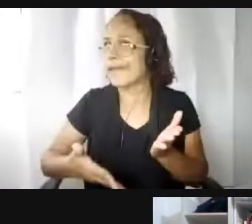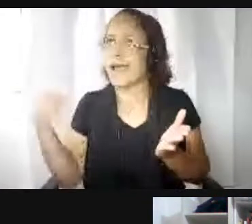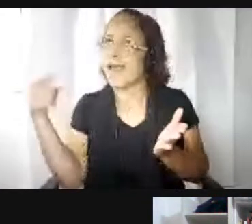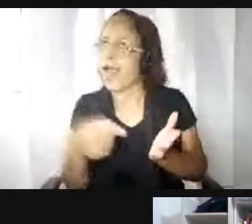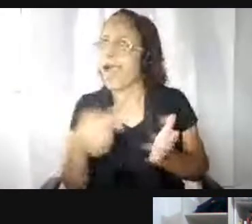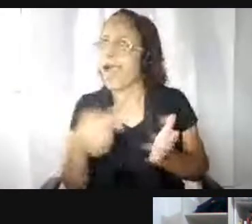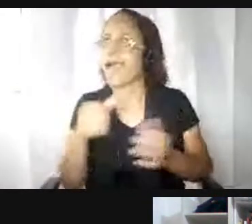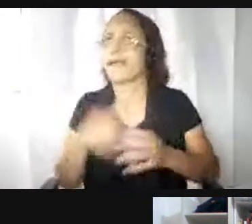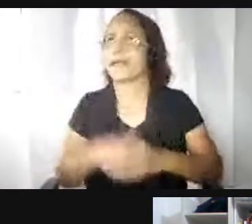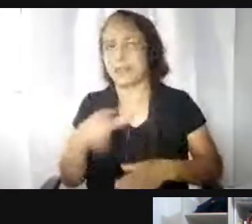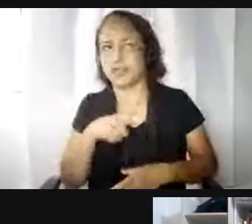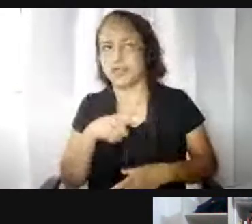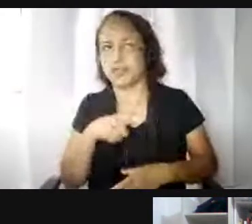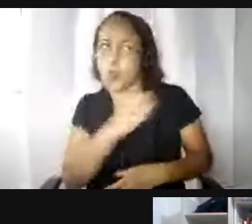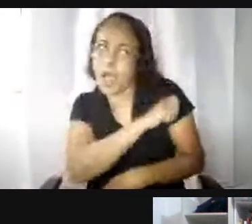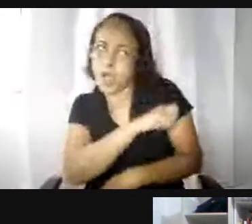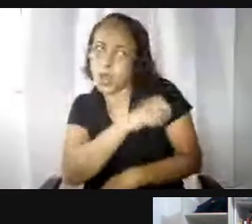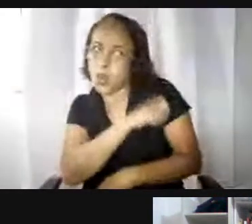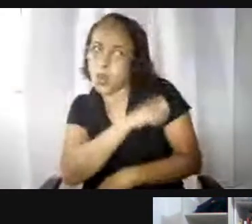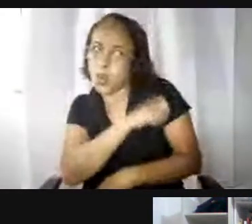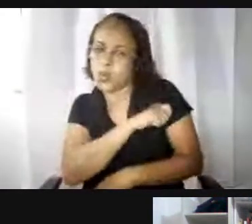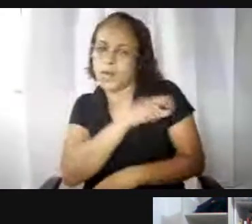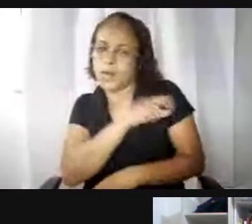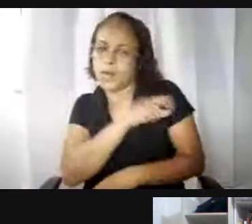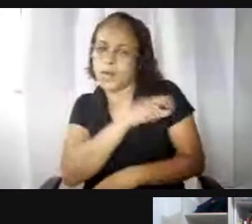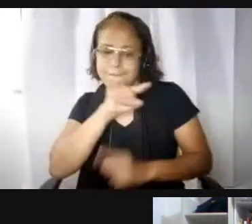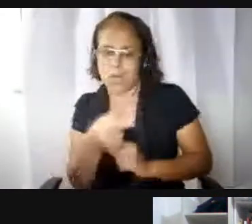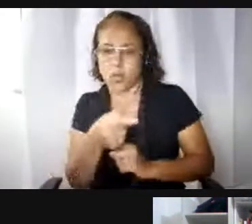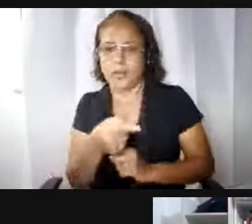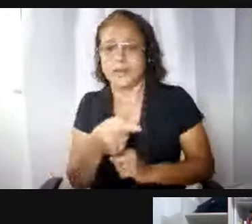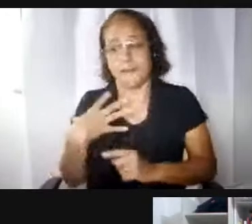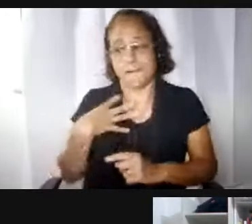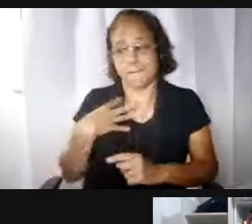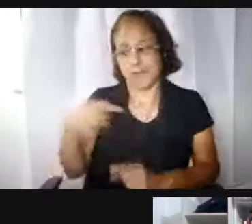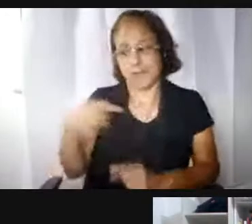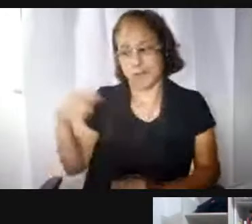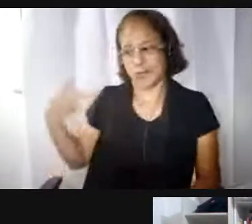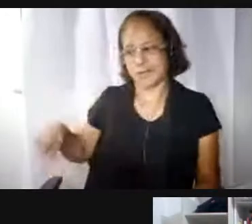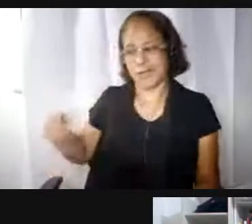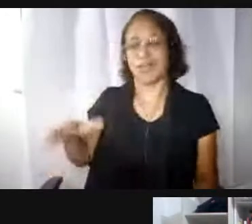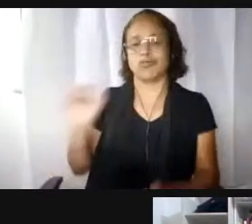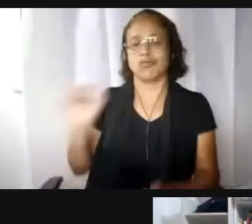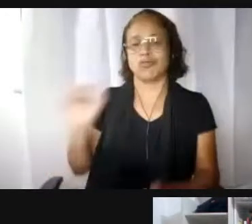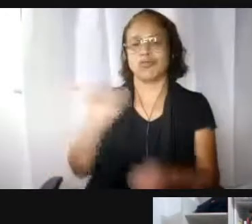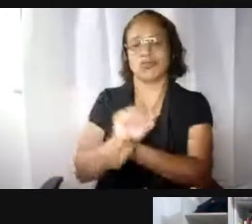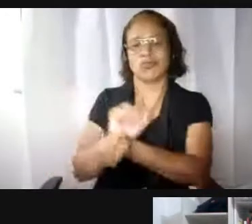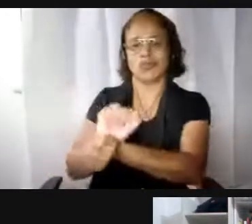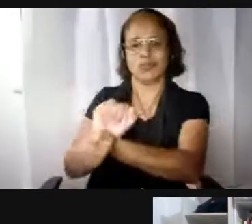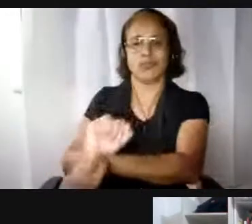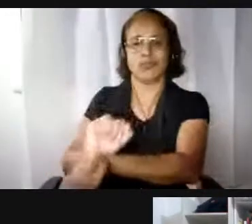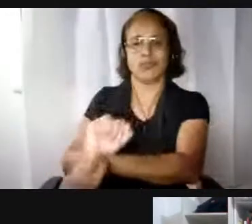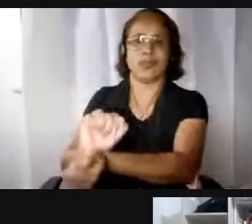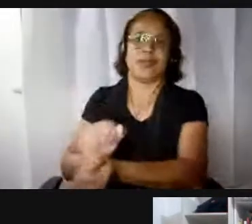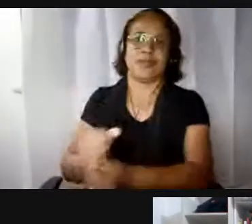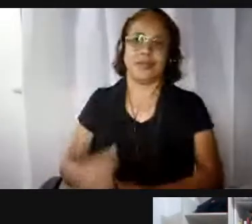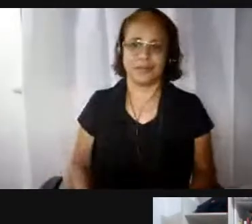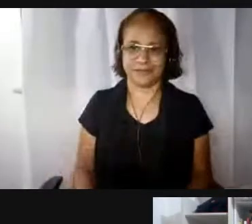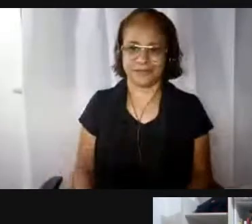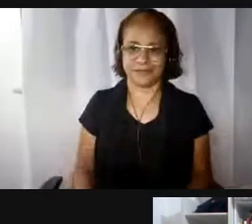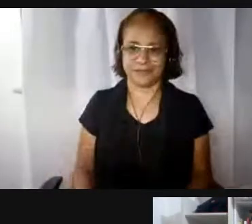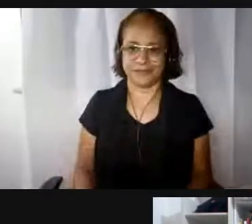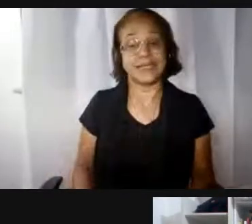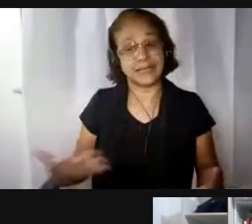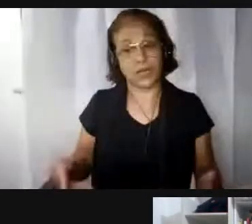meu aluno, aí, vírgula, filho da escrava. Ele não está falando, ele não está discutindo questão racial, mas tem um indício que diz que ele tem um aluno